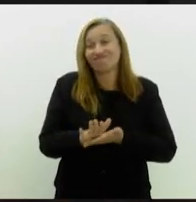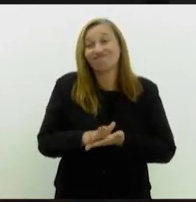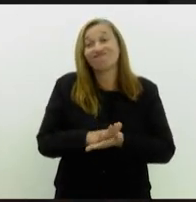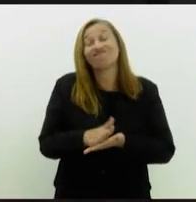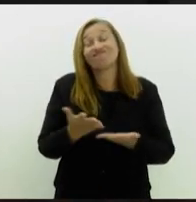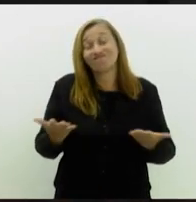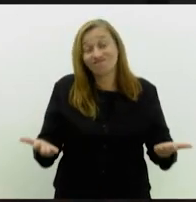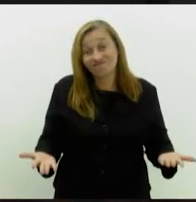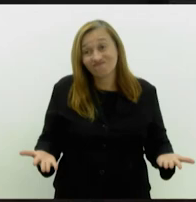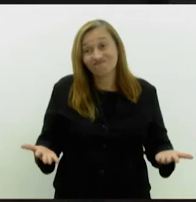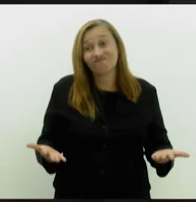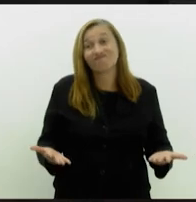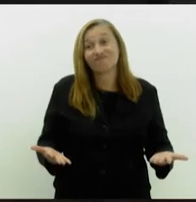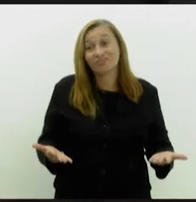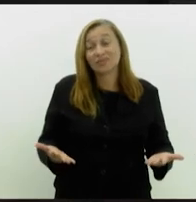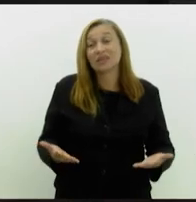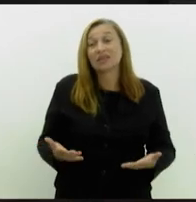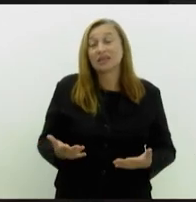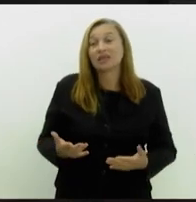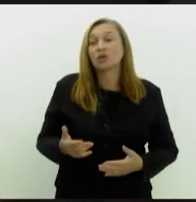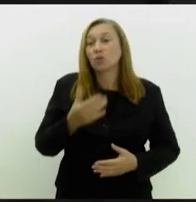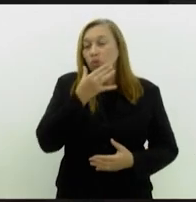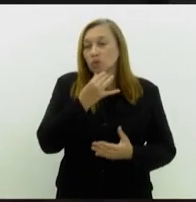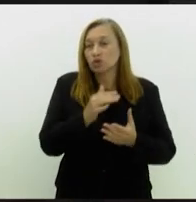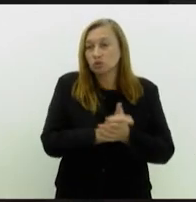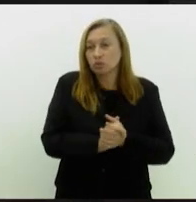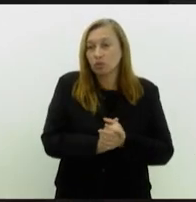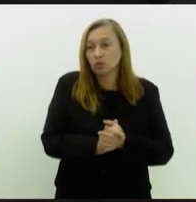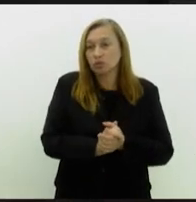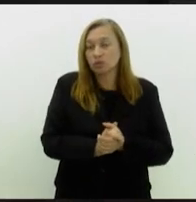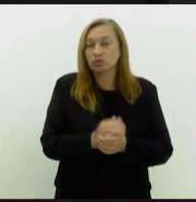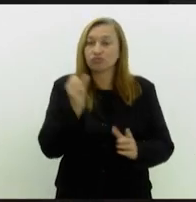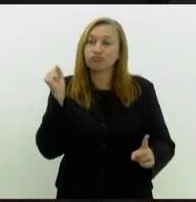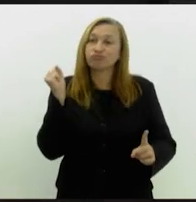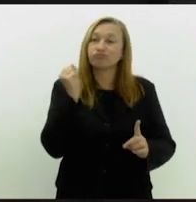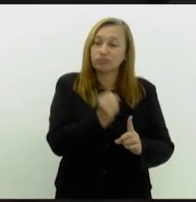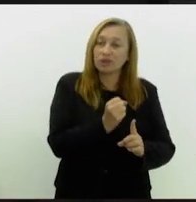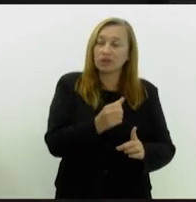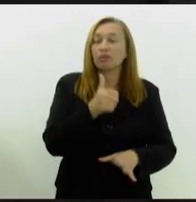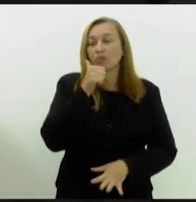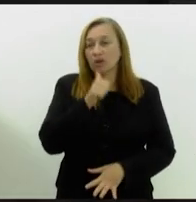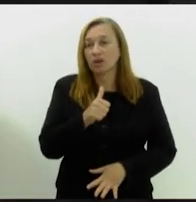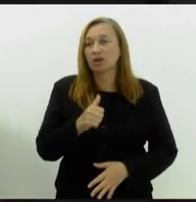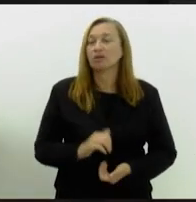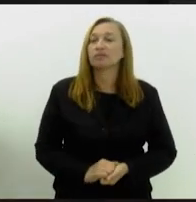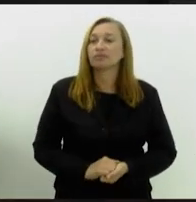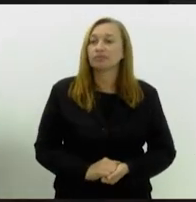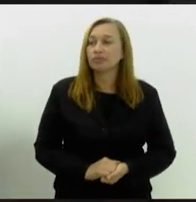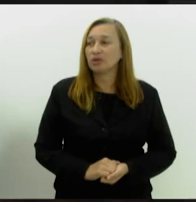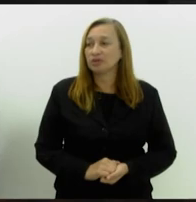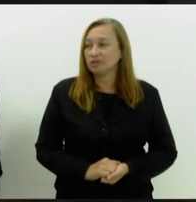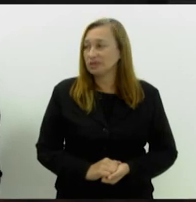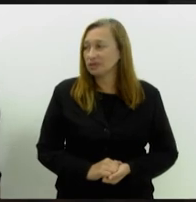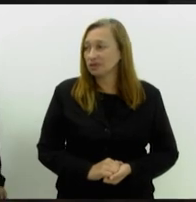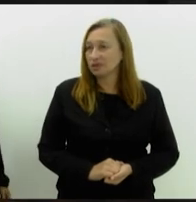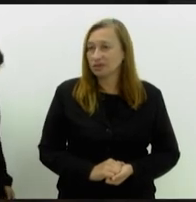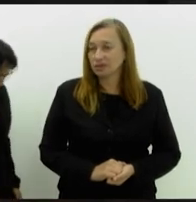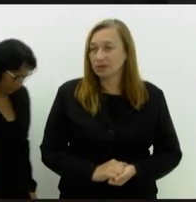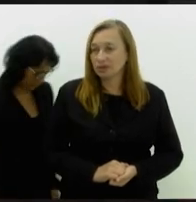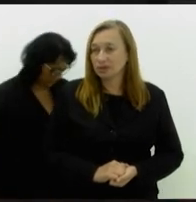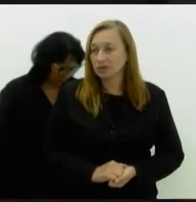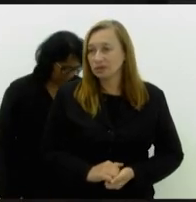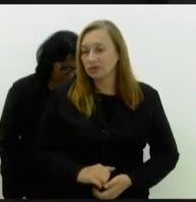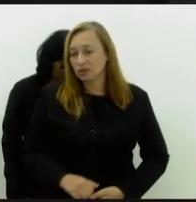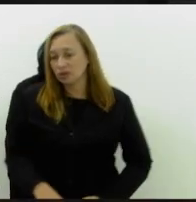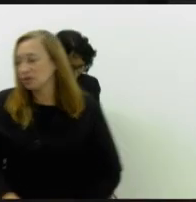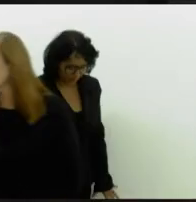algozes acabam cometendo um crime eh matando tirando a vida dessas mulheres e fica aqui o convite